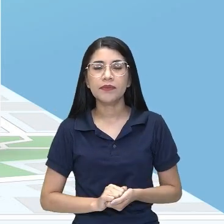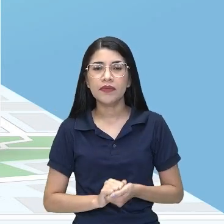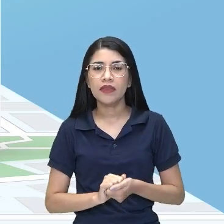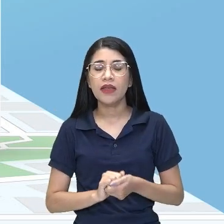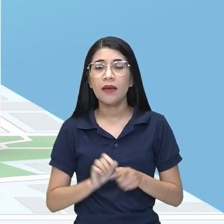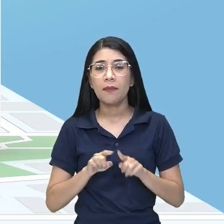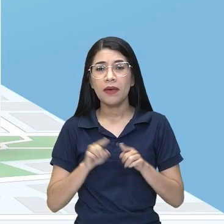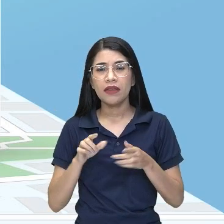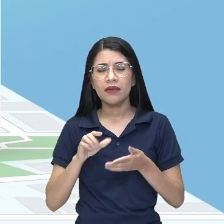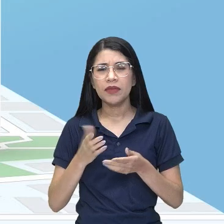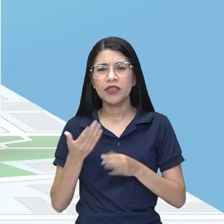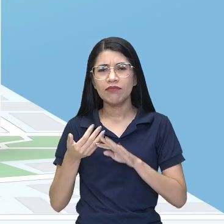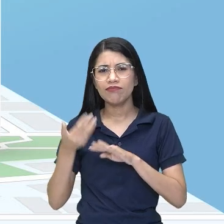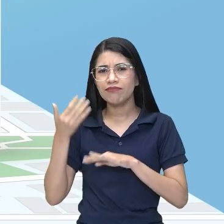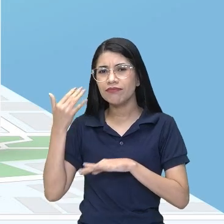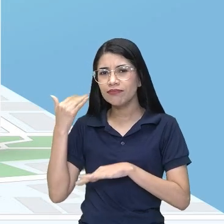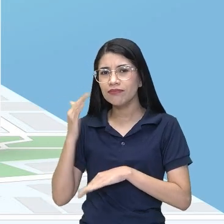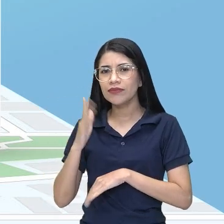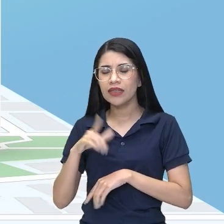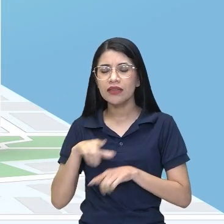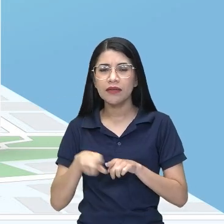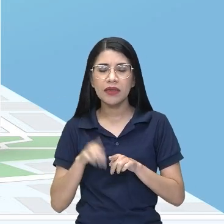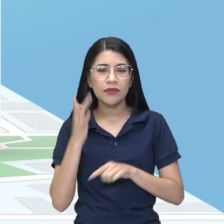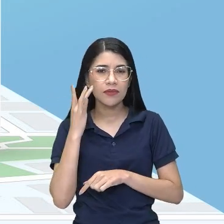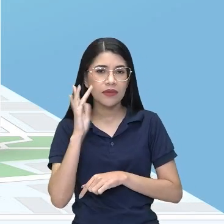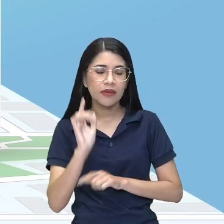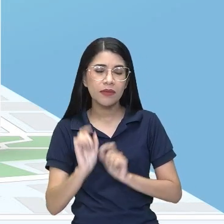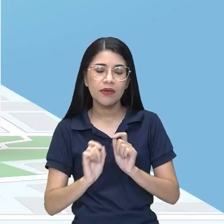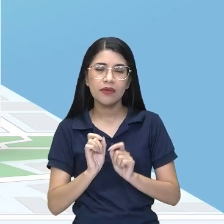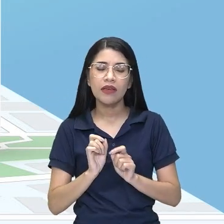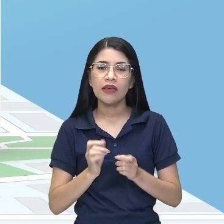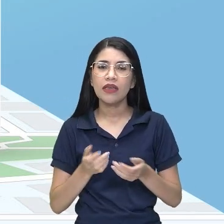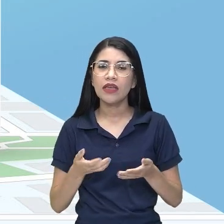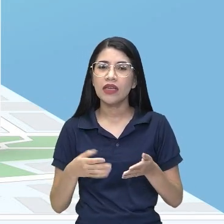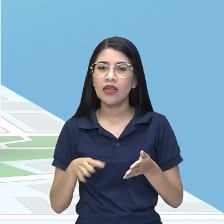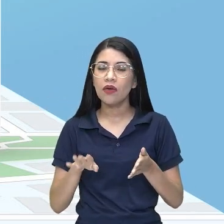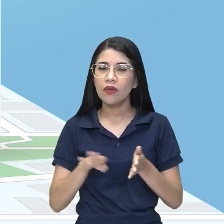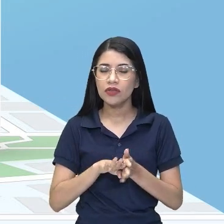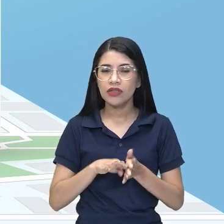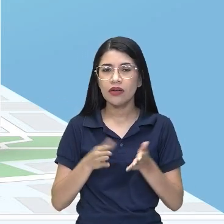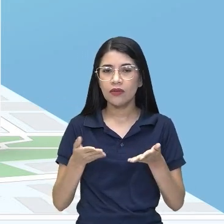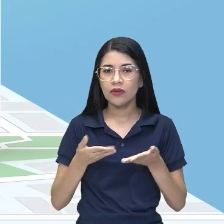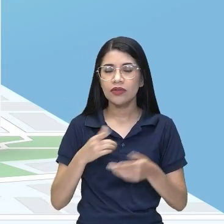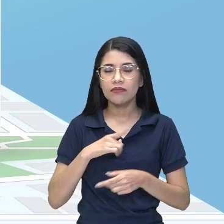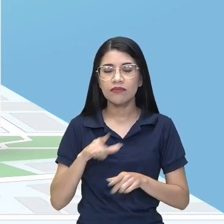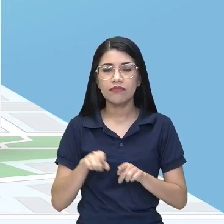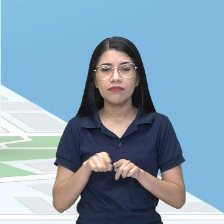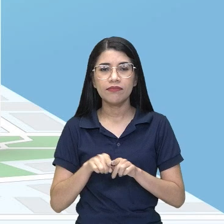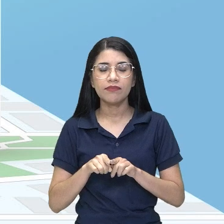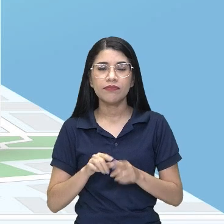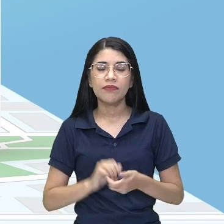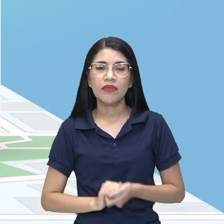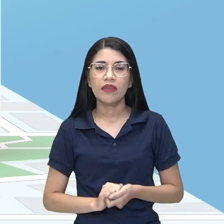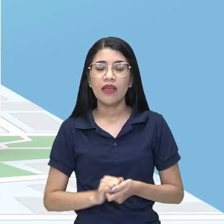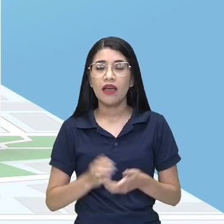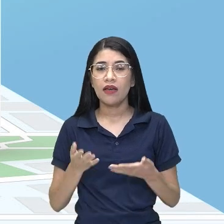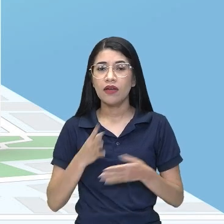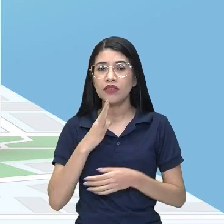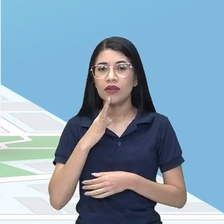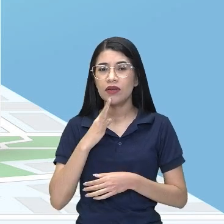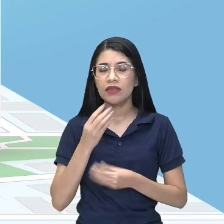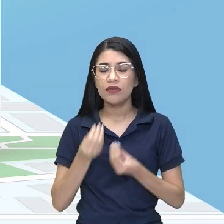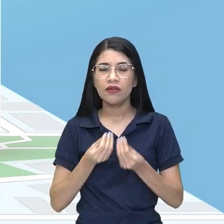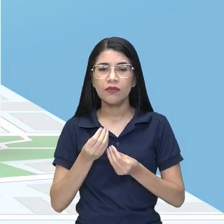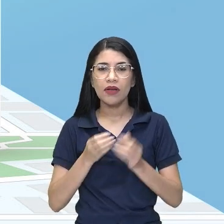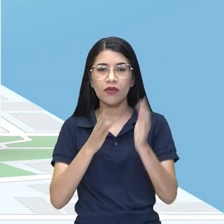vem de tempos remotos que a gente nem sequer sabia que ia chegar até a nossa geração. Então, dito isso, vamos conhecer um pouco mais sobre o